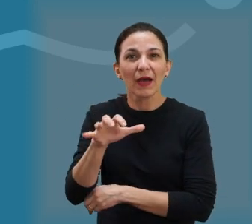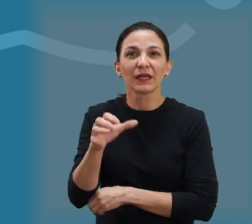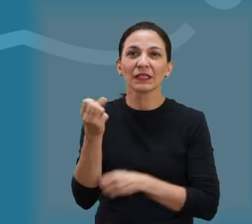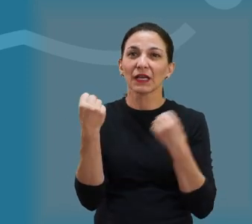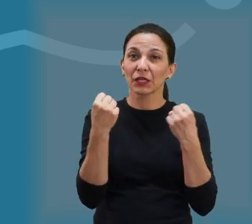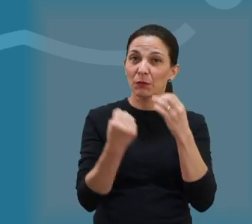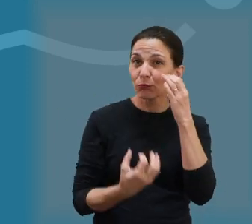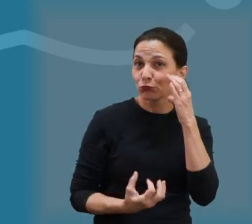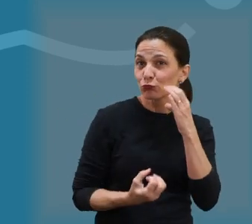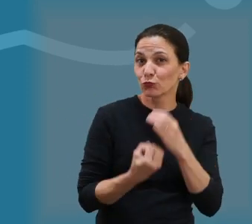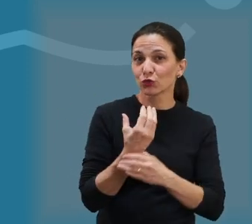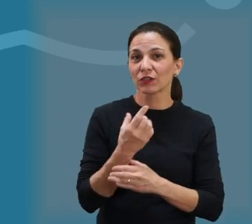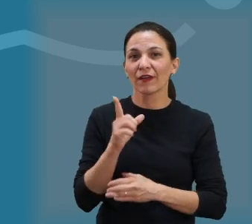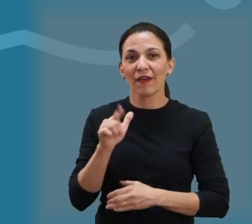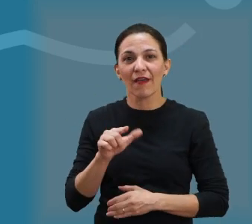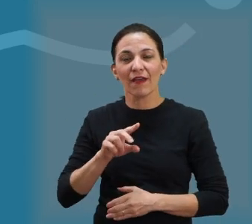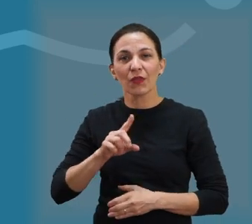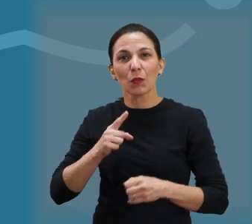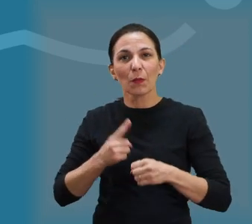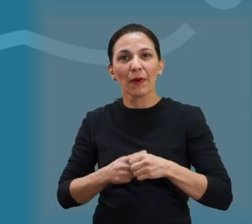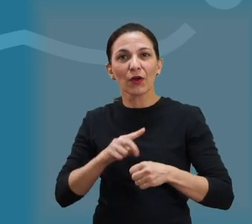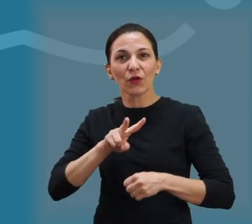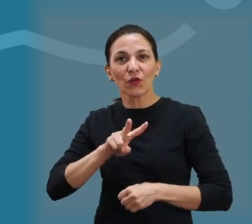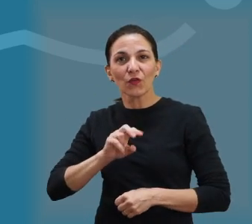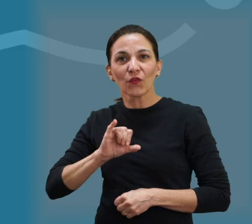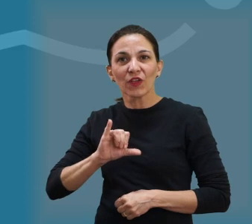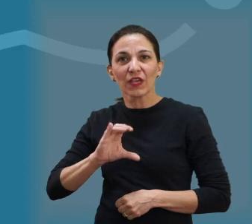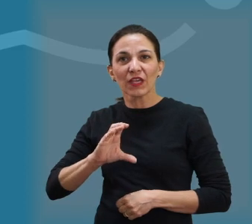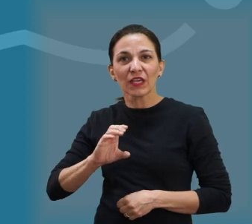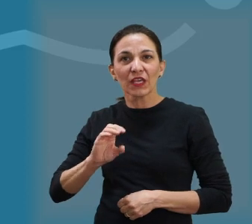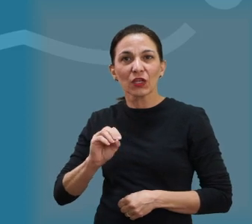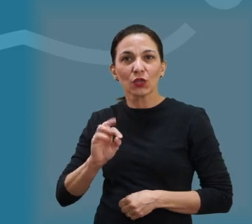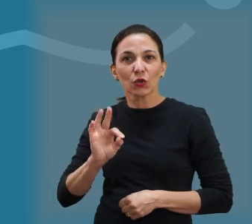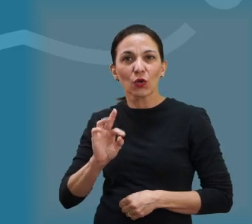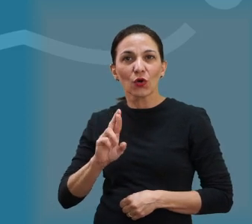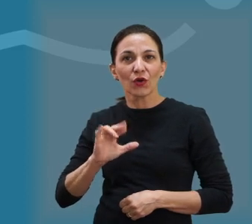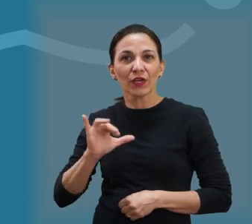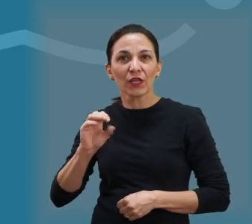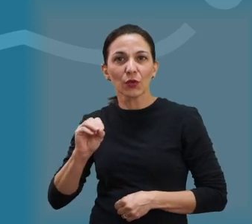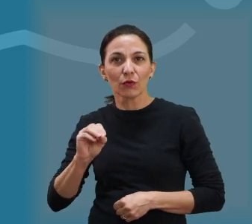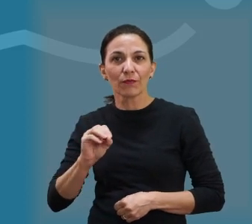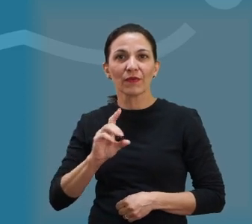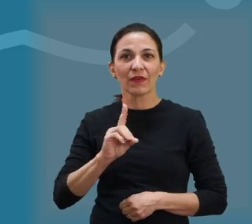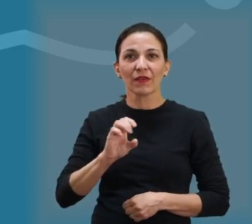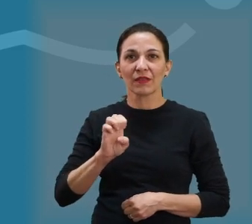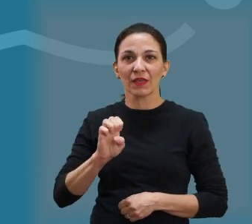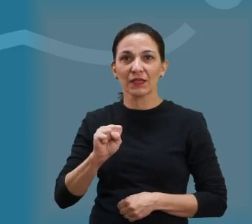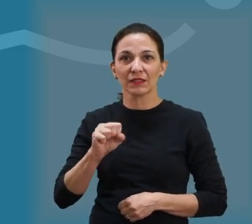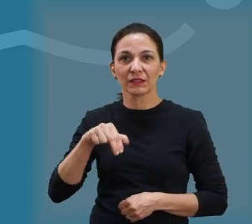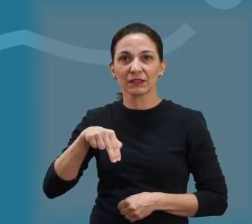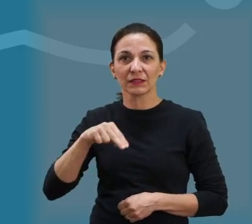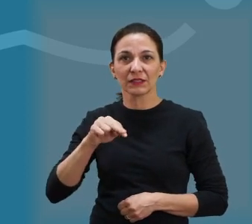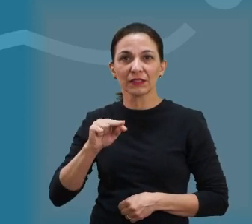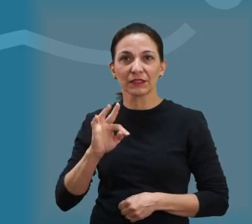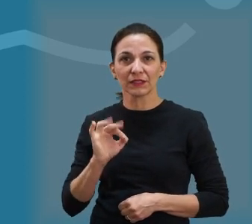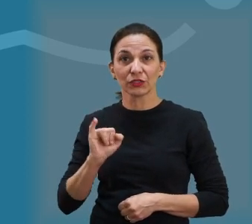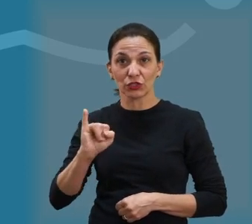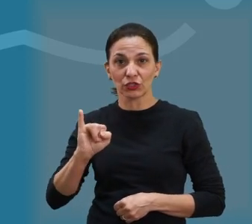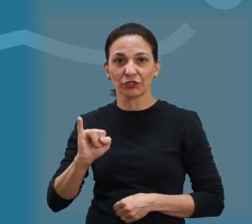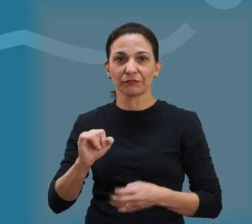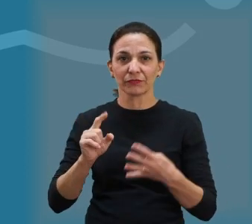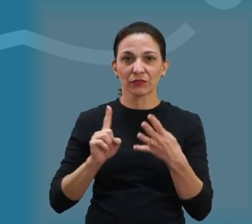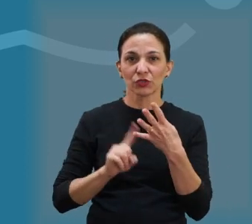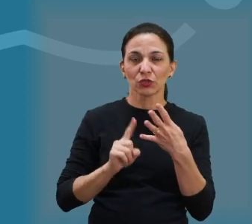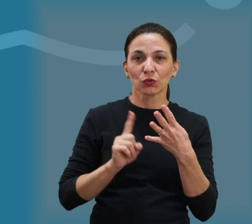Barão do Rio Branco no bairro da Vila Xavier e a terceira na área de lazer o mar de Souza e